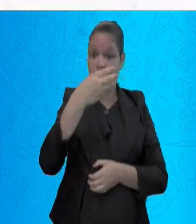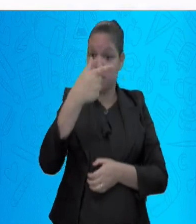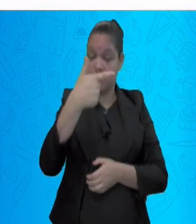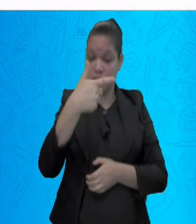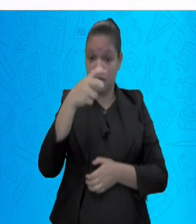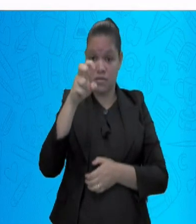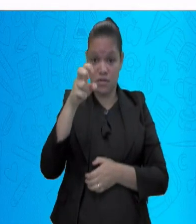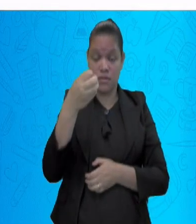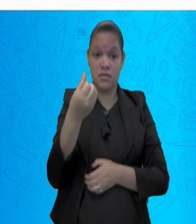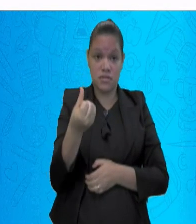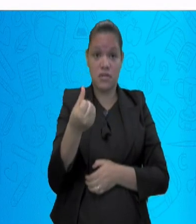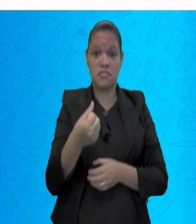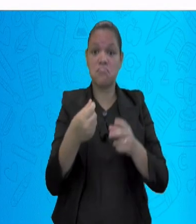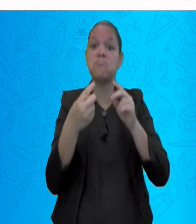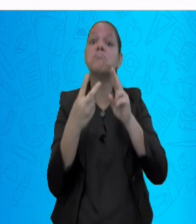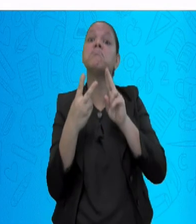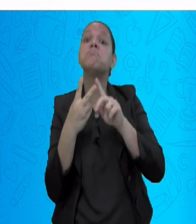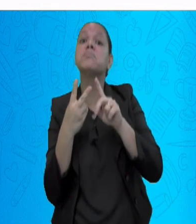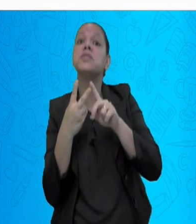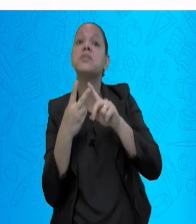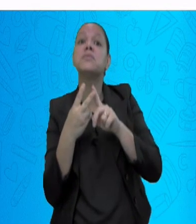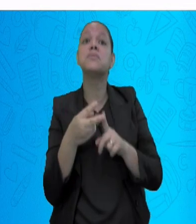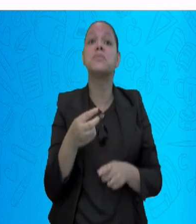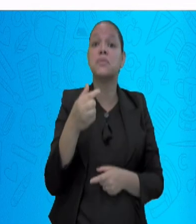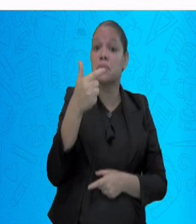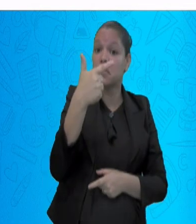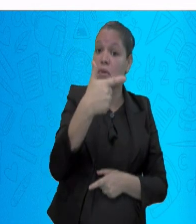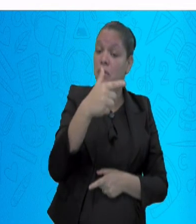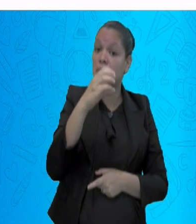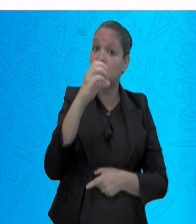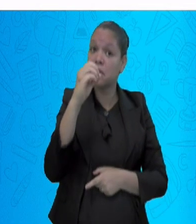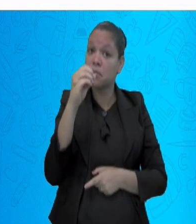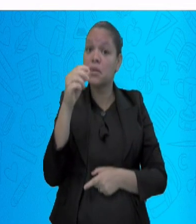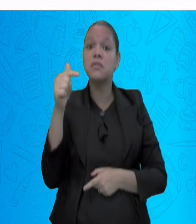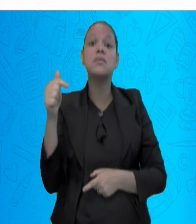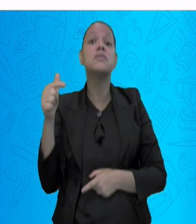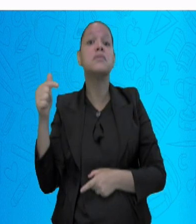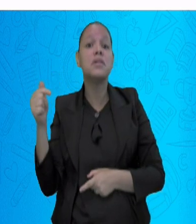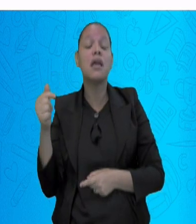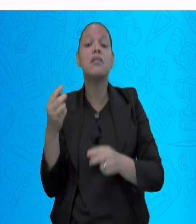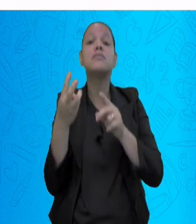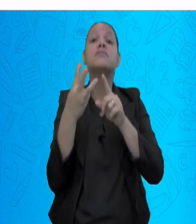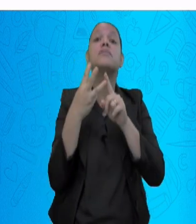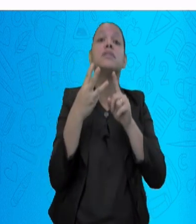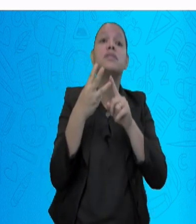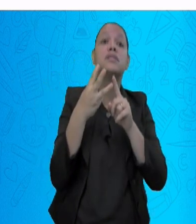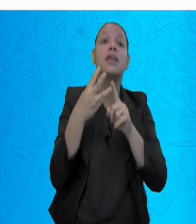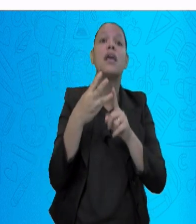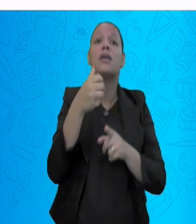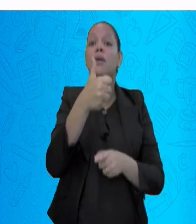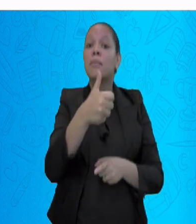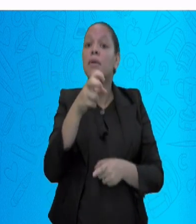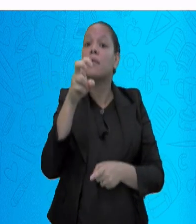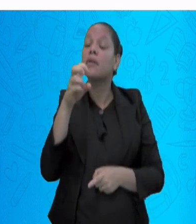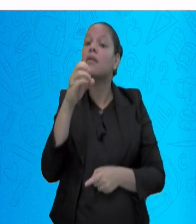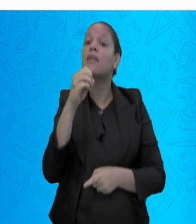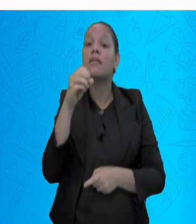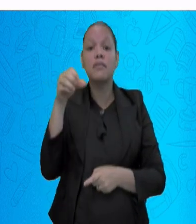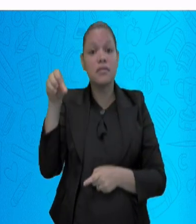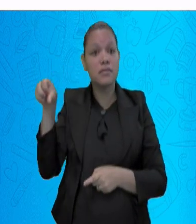Michele pontuou 2.077. A Ana pontuou 1.509. O Paulo